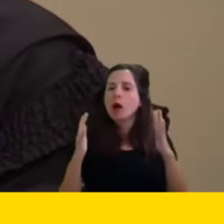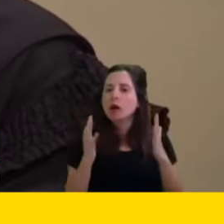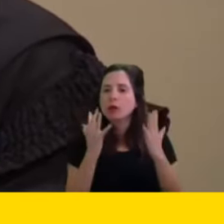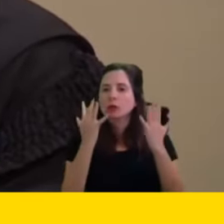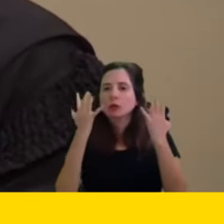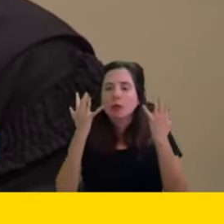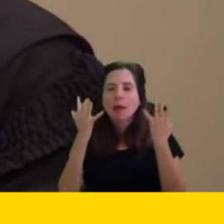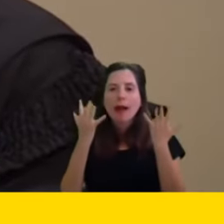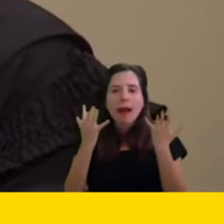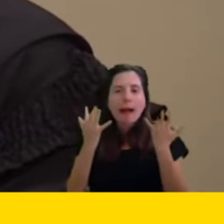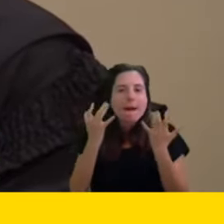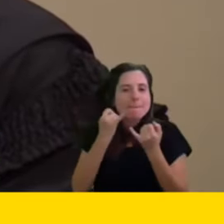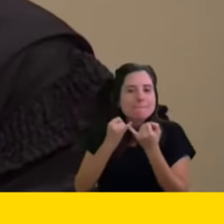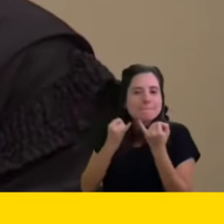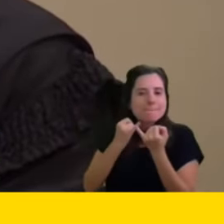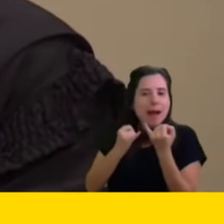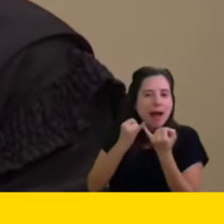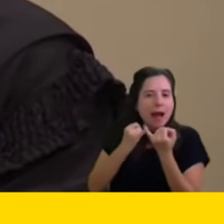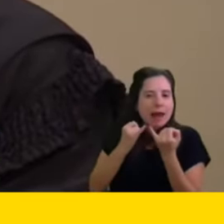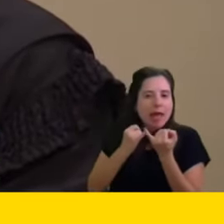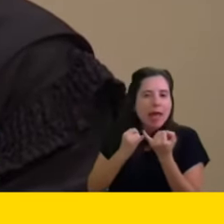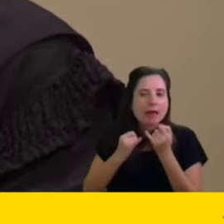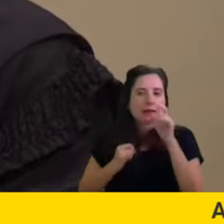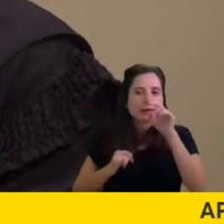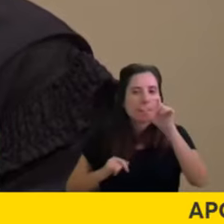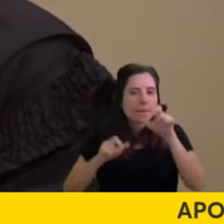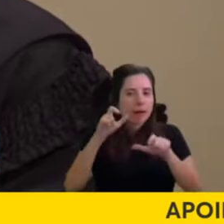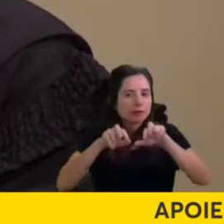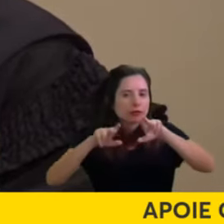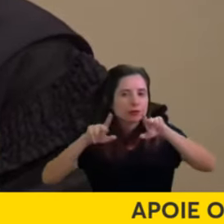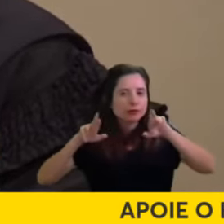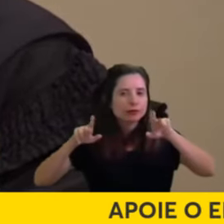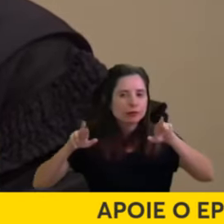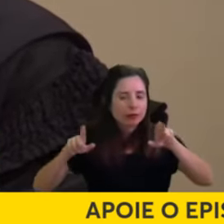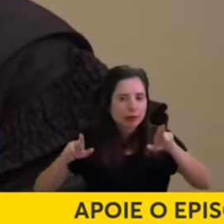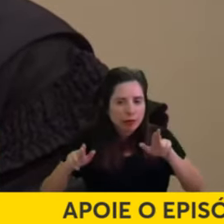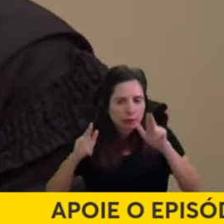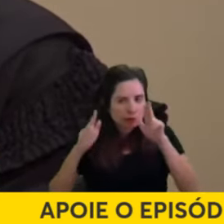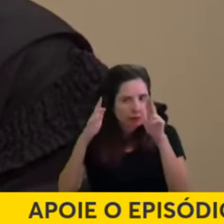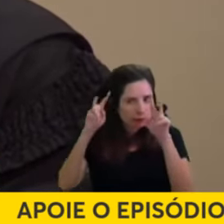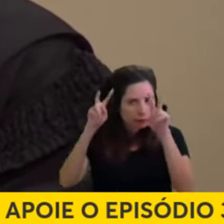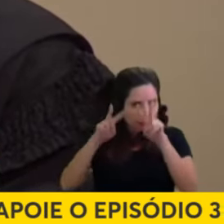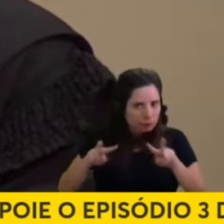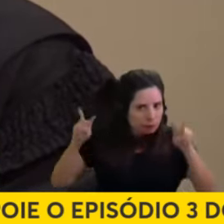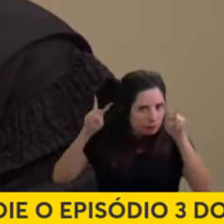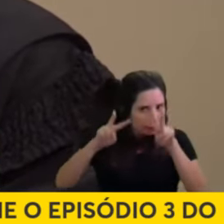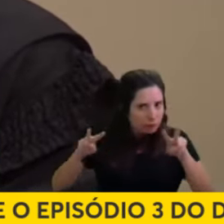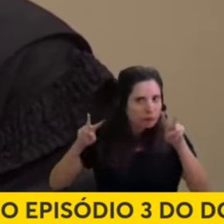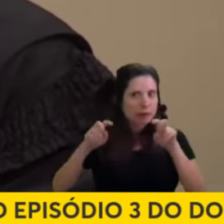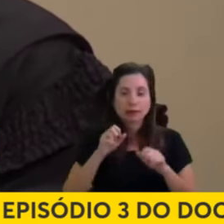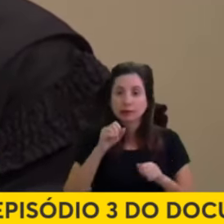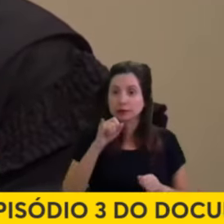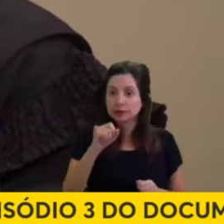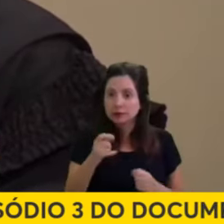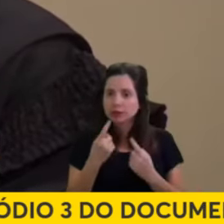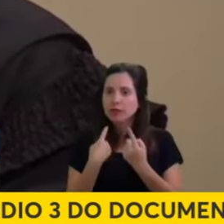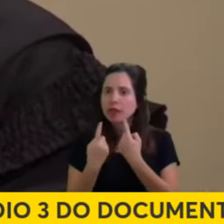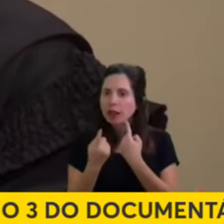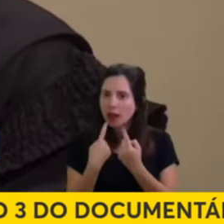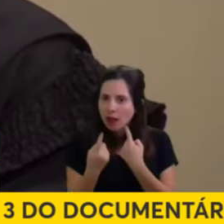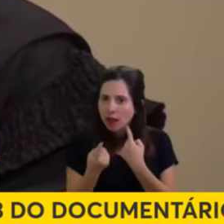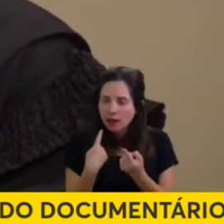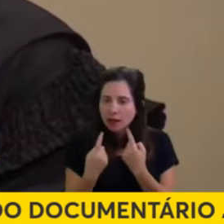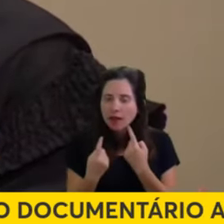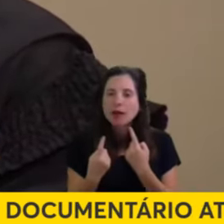conferir ou transmitir direitos a pessoas diversas daquelas as quais realmente se conferem contiverem declaração confissão condição cláusula